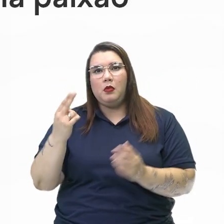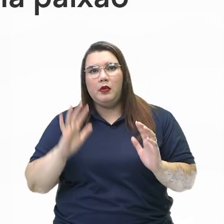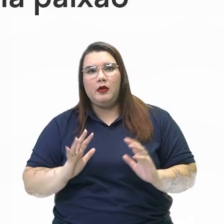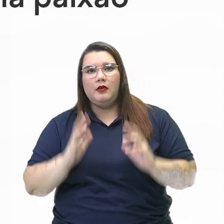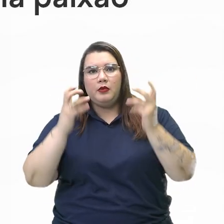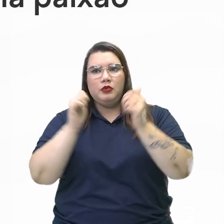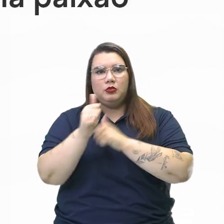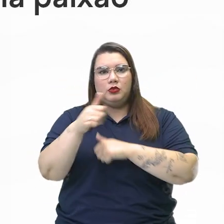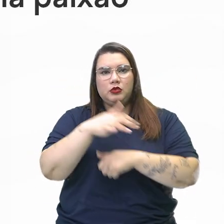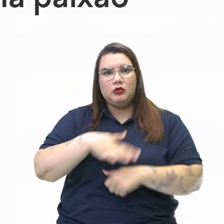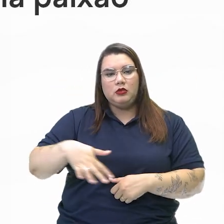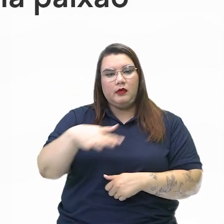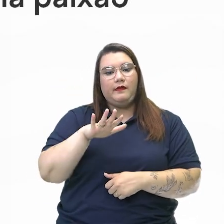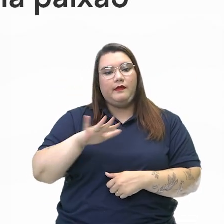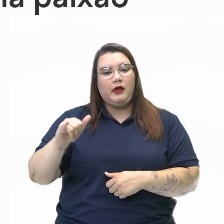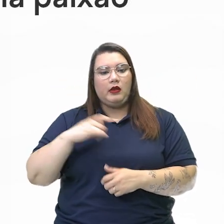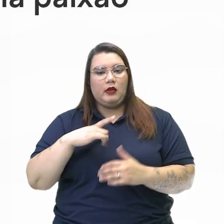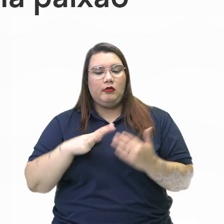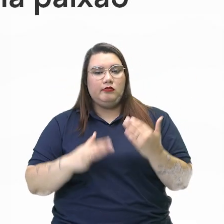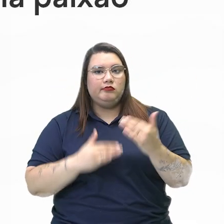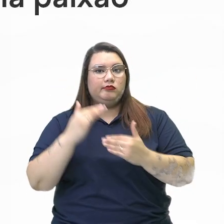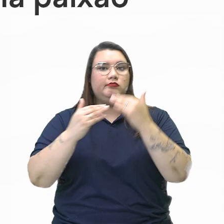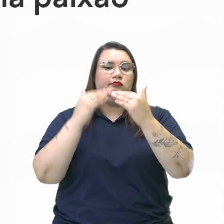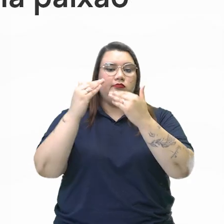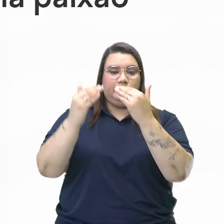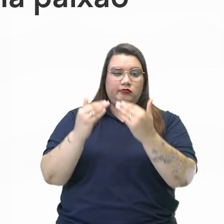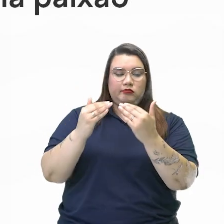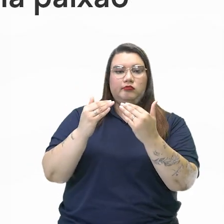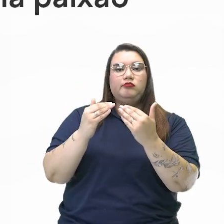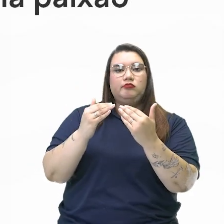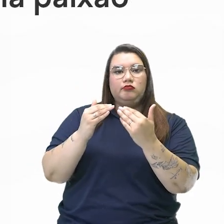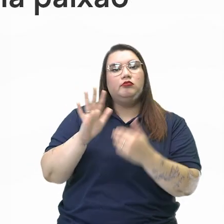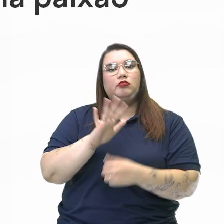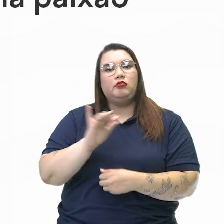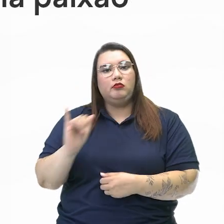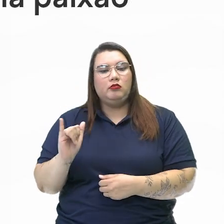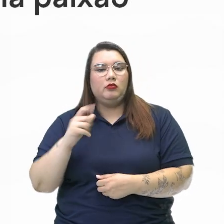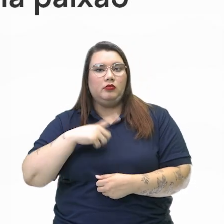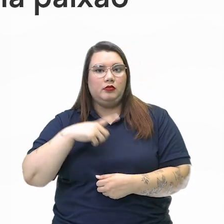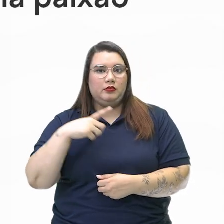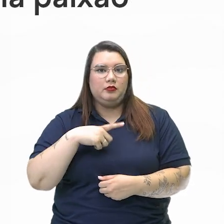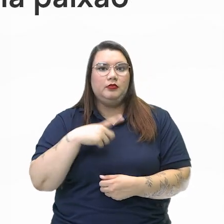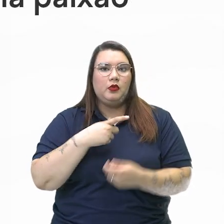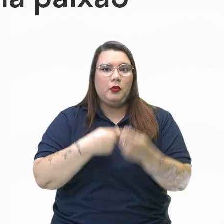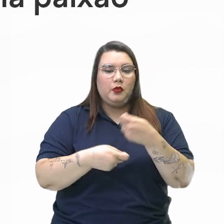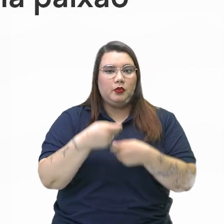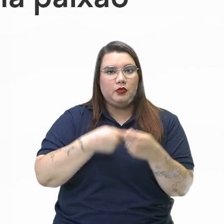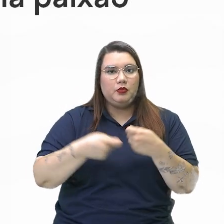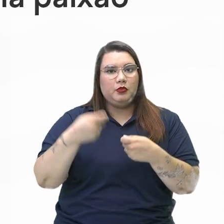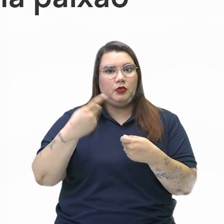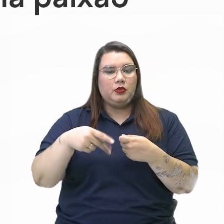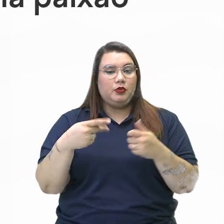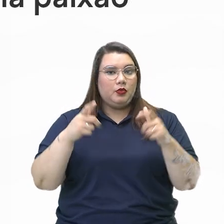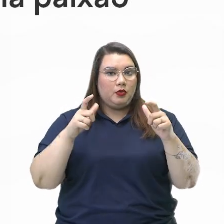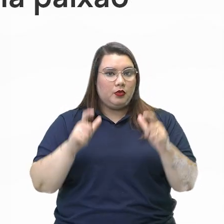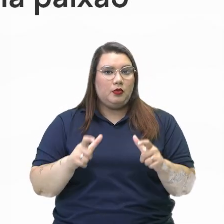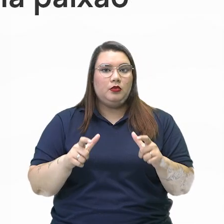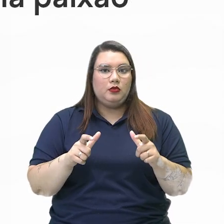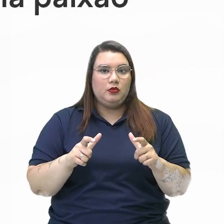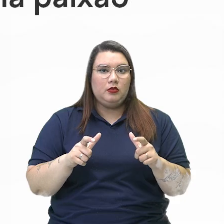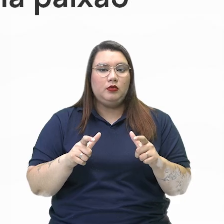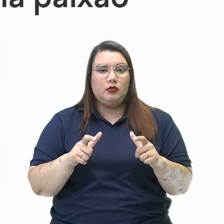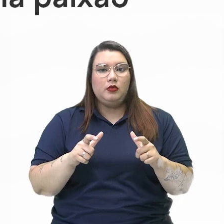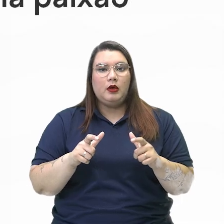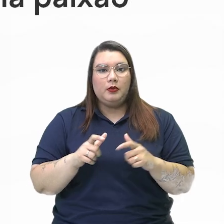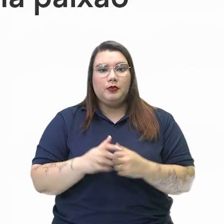geral, vai desenvolver, por menor que seja esse evento, vai desenvolver a economia naquele